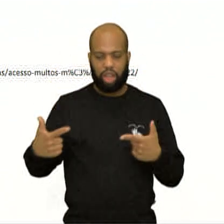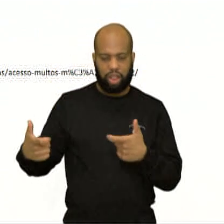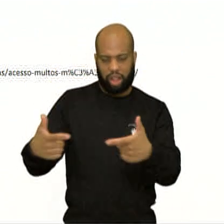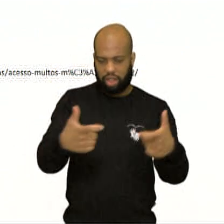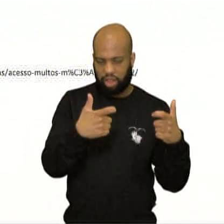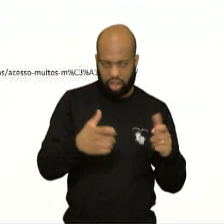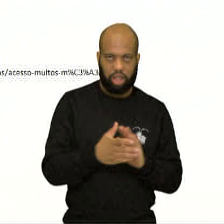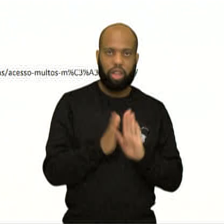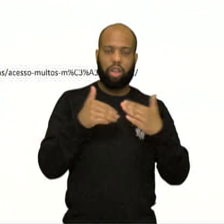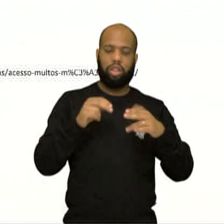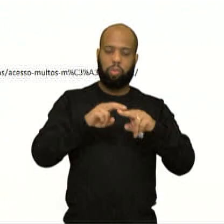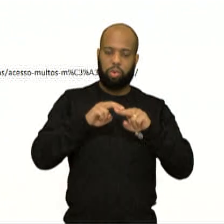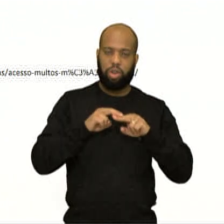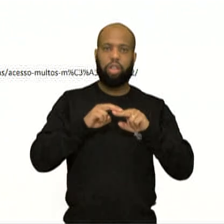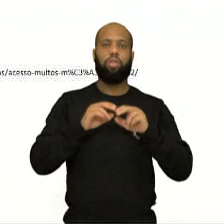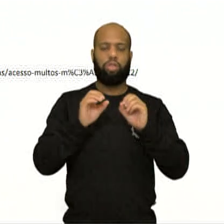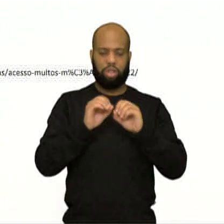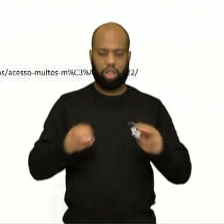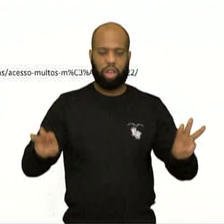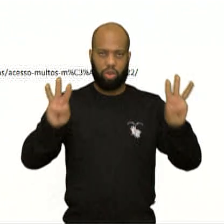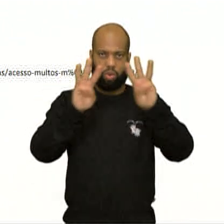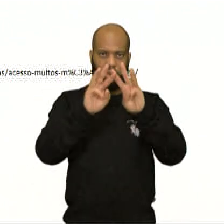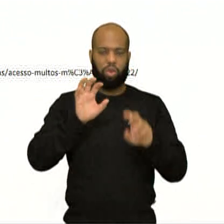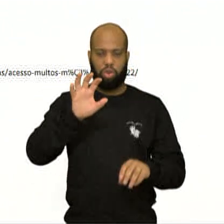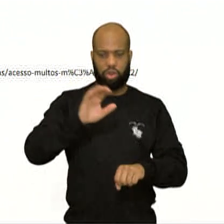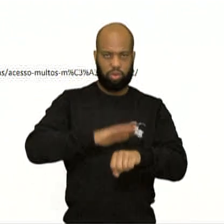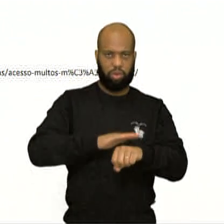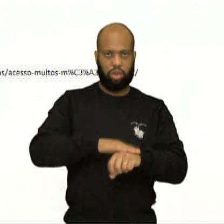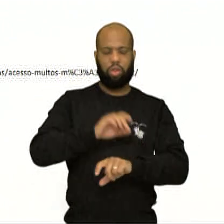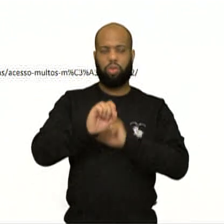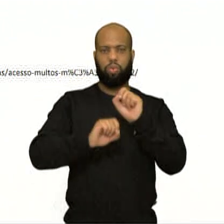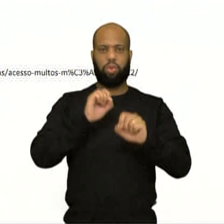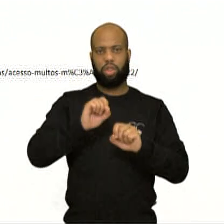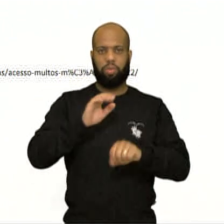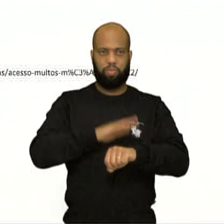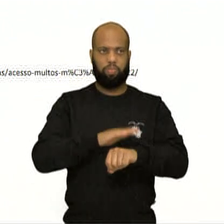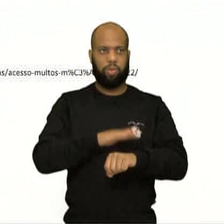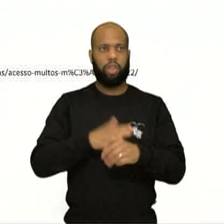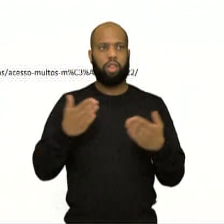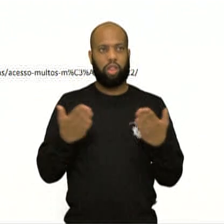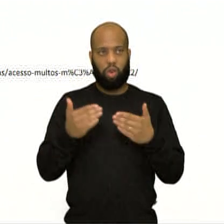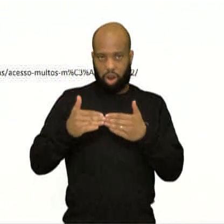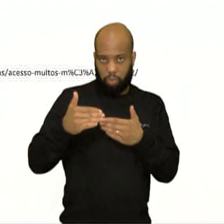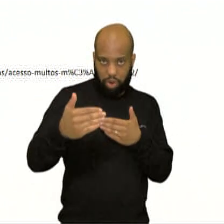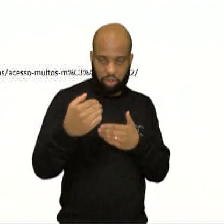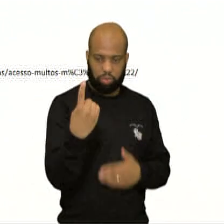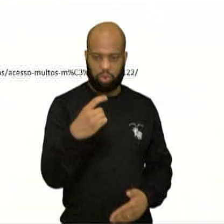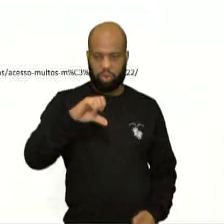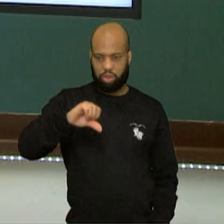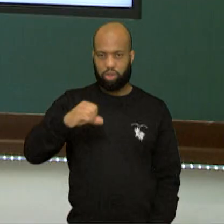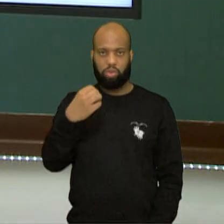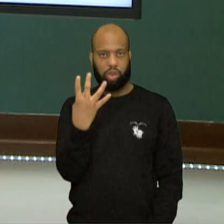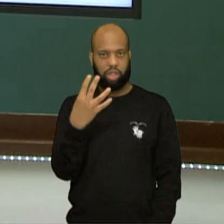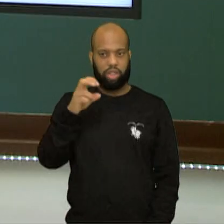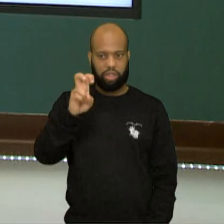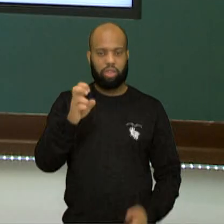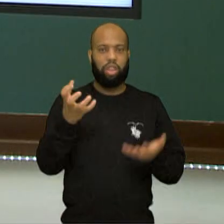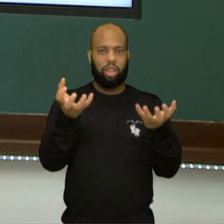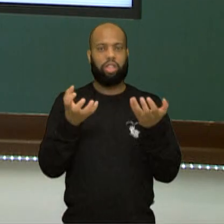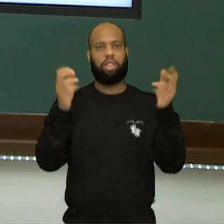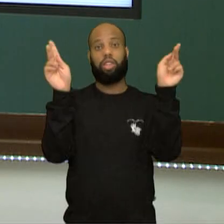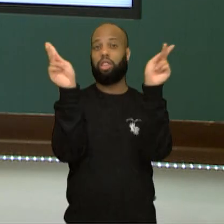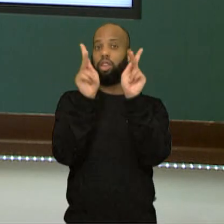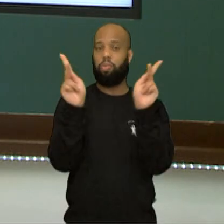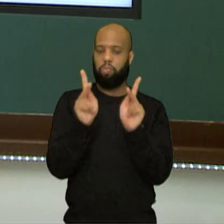por isso que a ONU, nesse momento, né, em qualquer momento, desde 45, ela surge aí para tentar apaziguar, trazer